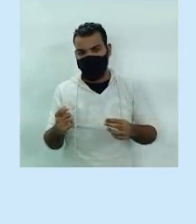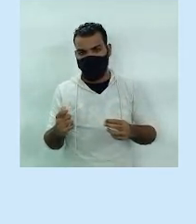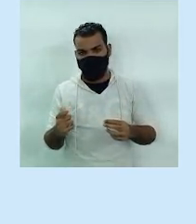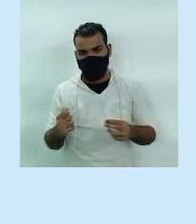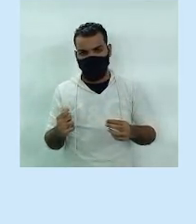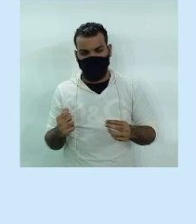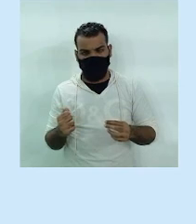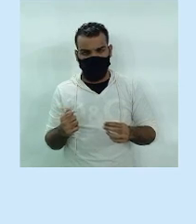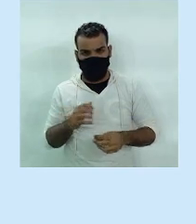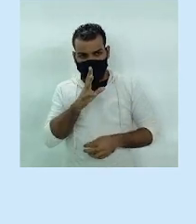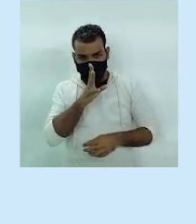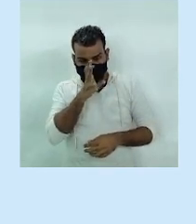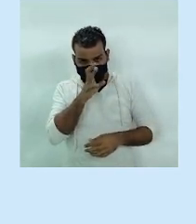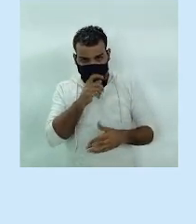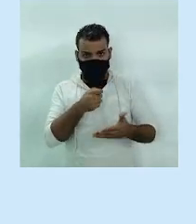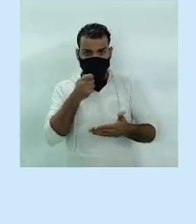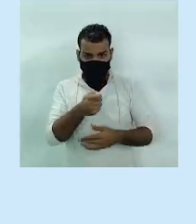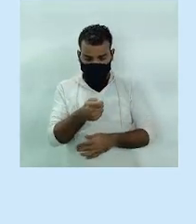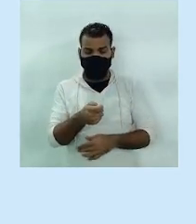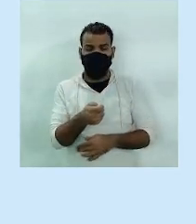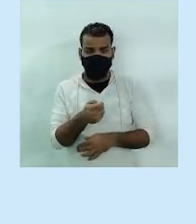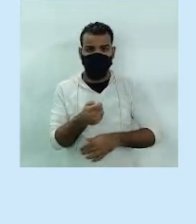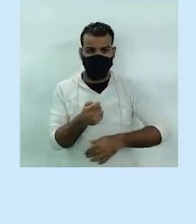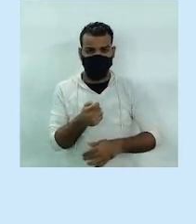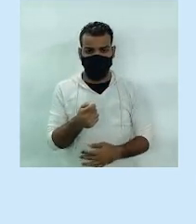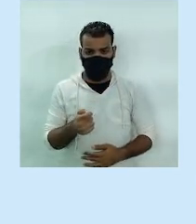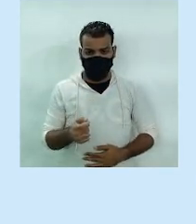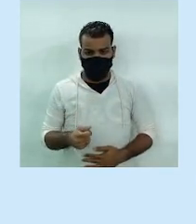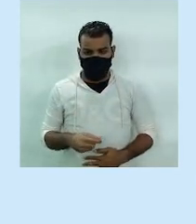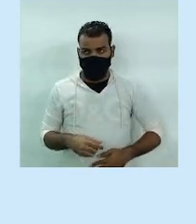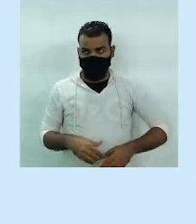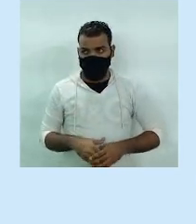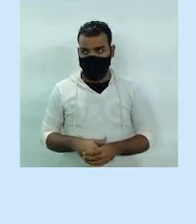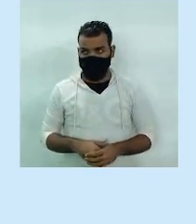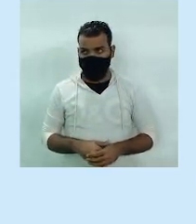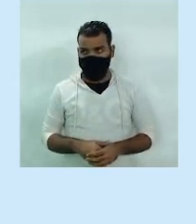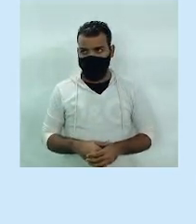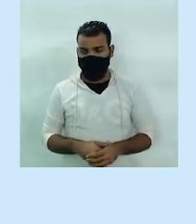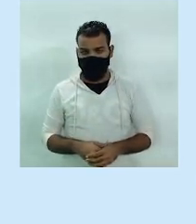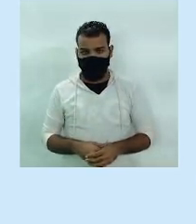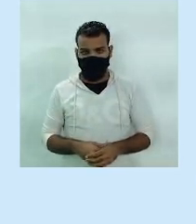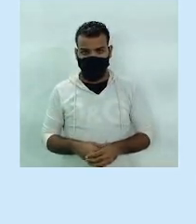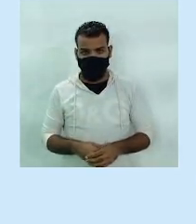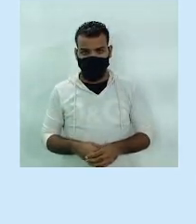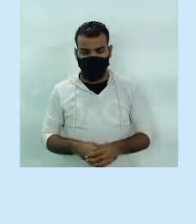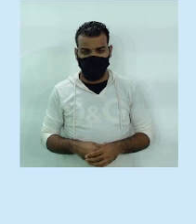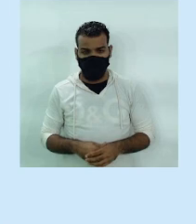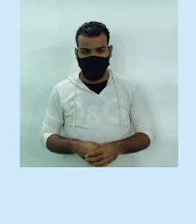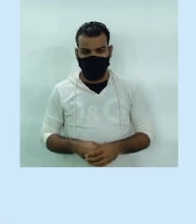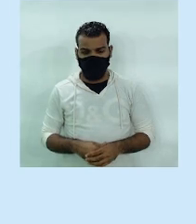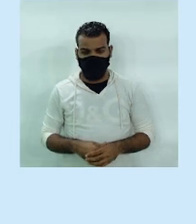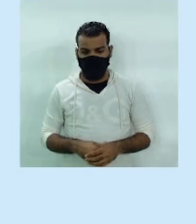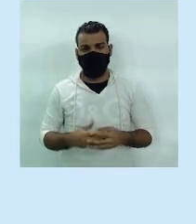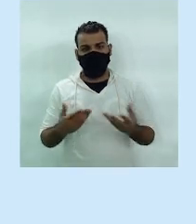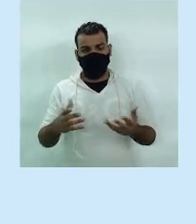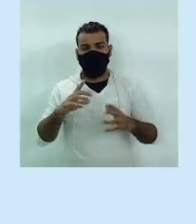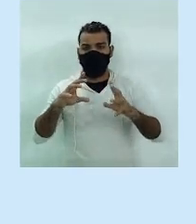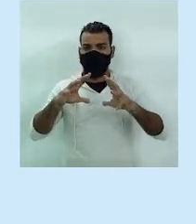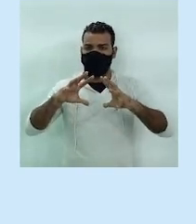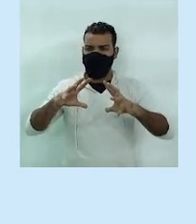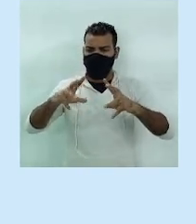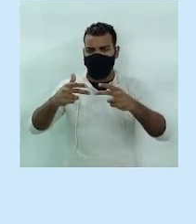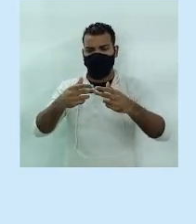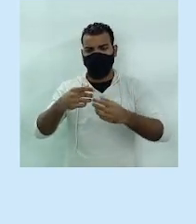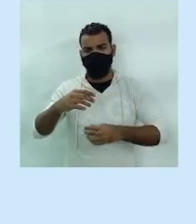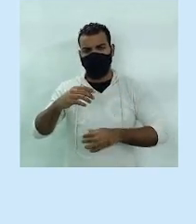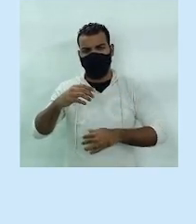a rigorosidade do Santo Ofício em suas meditações realizadas na Bahia, de todos os